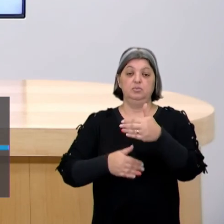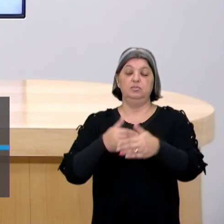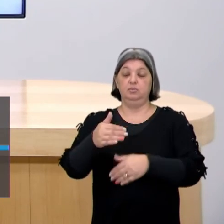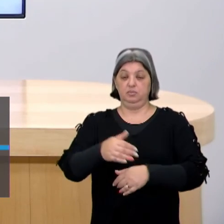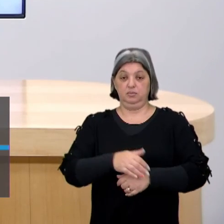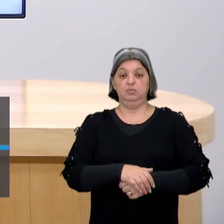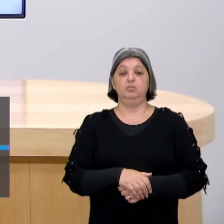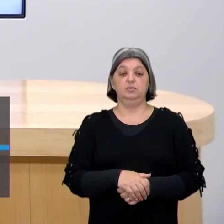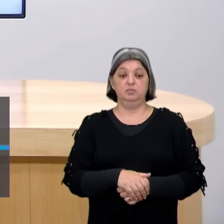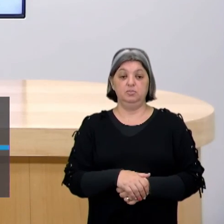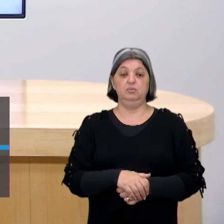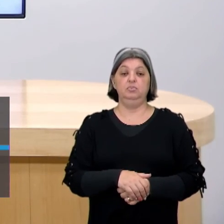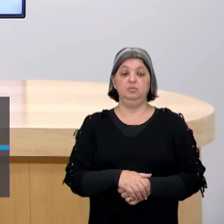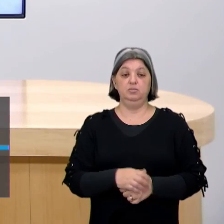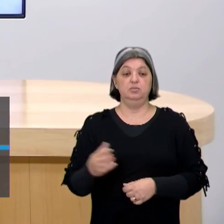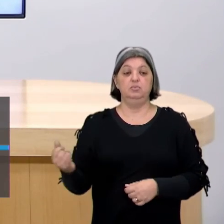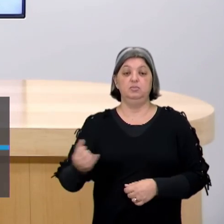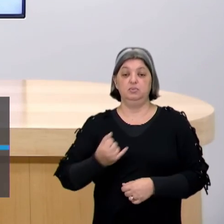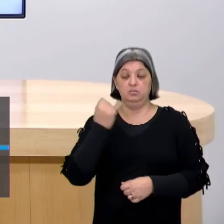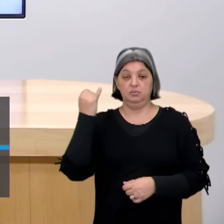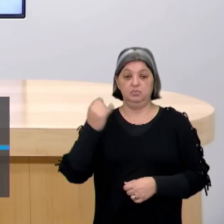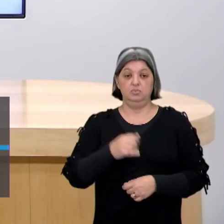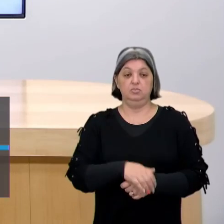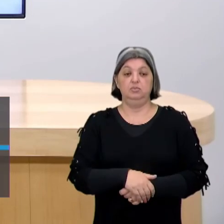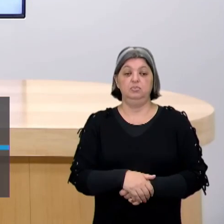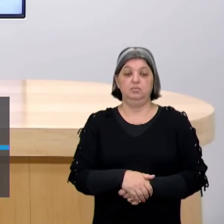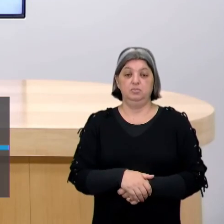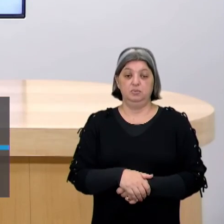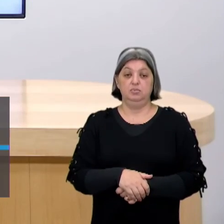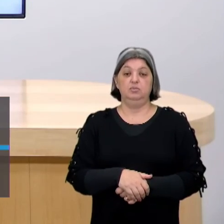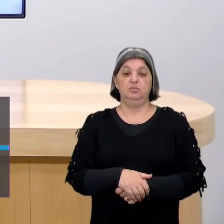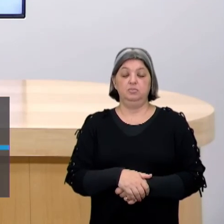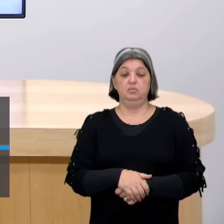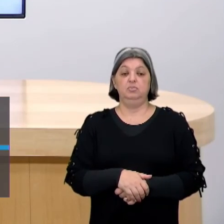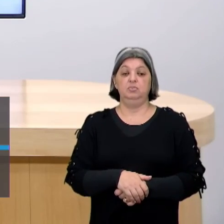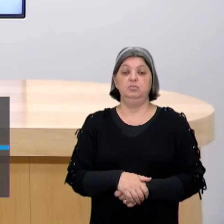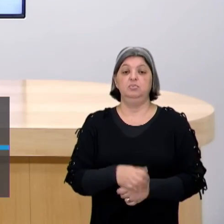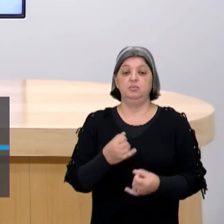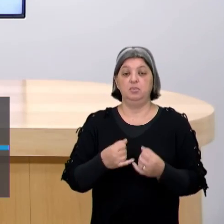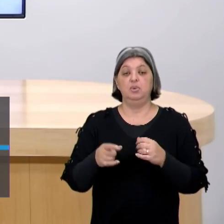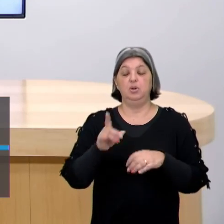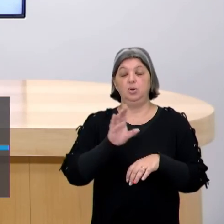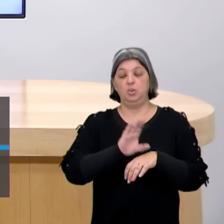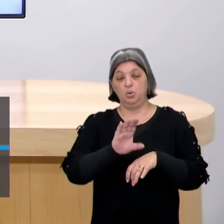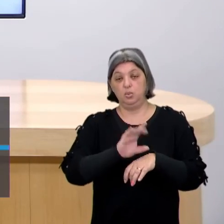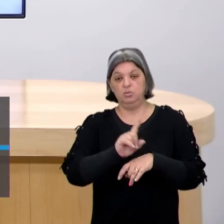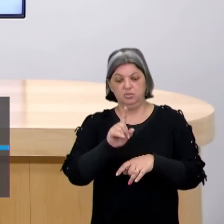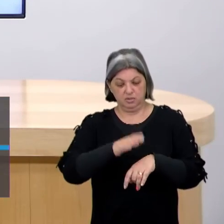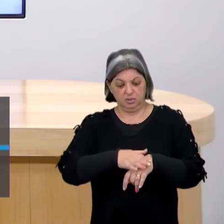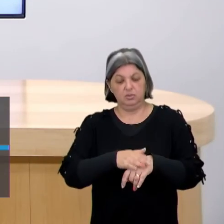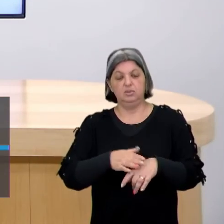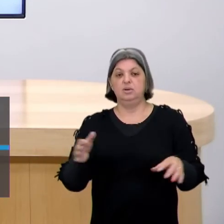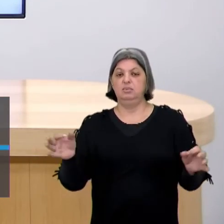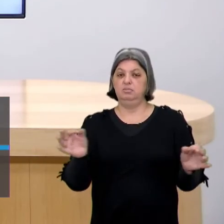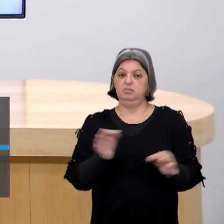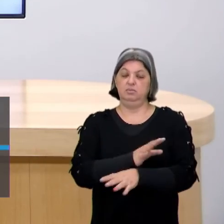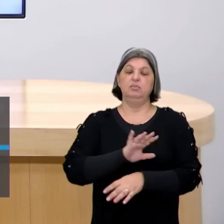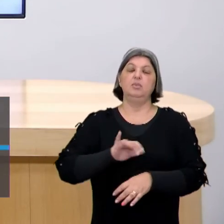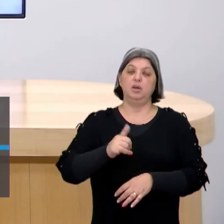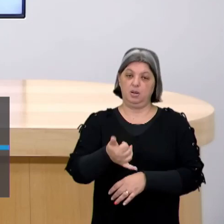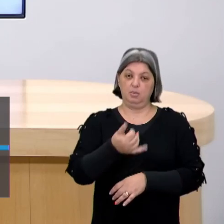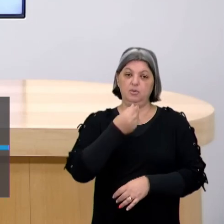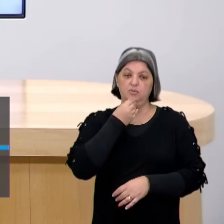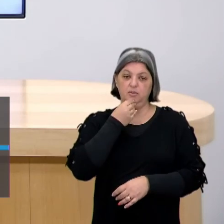é muito importante, né? Então, dê uma brechinha ali, aparecer um curso para você fazer, aproveita, faz, né? Agrega valor aí